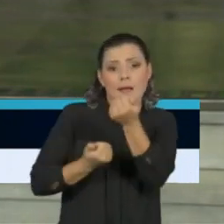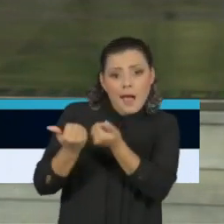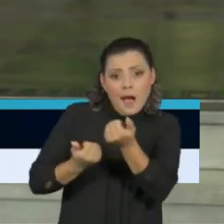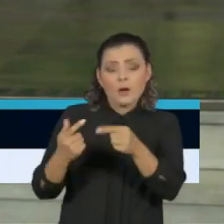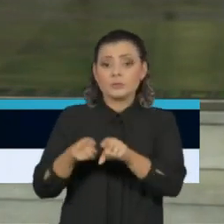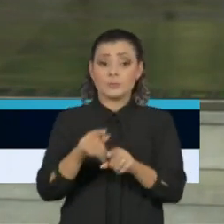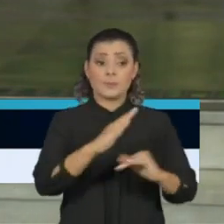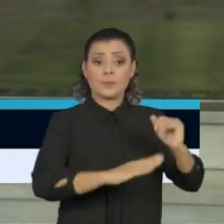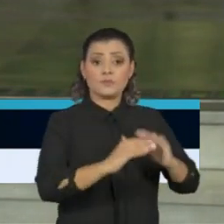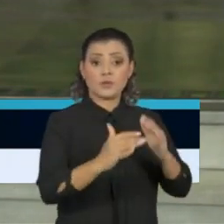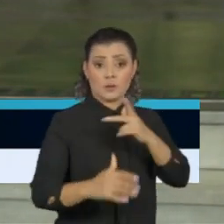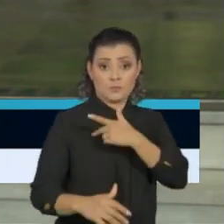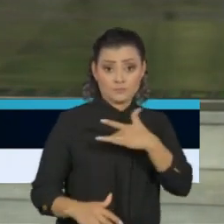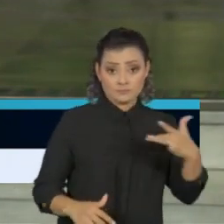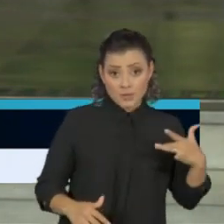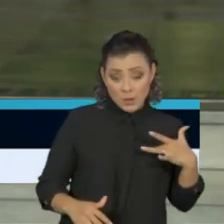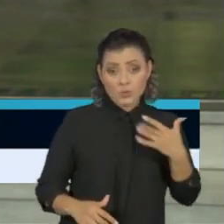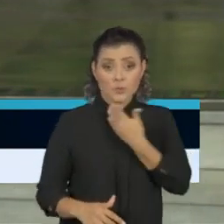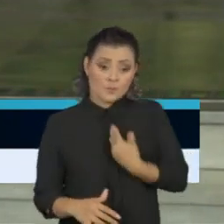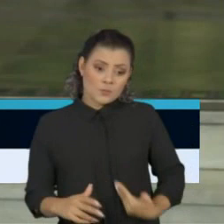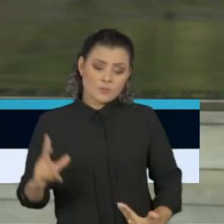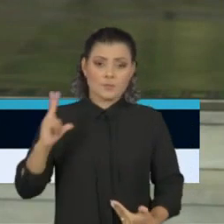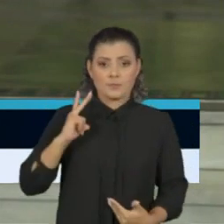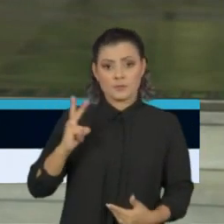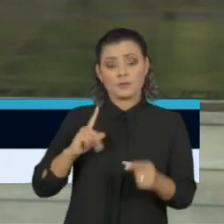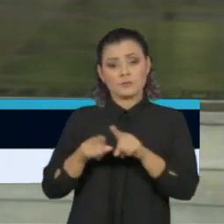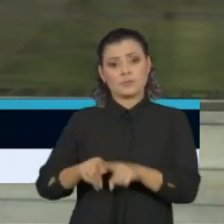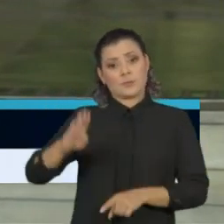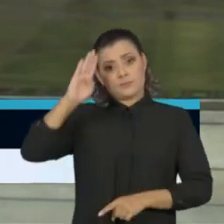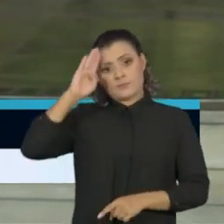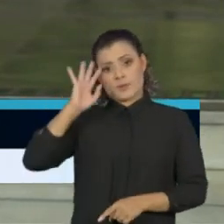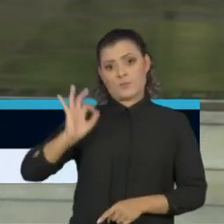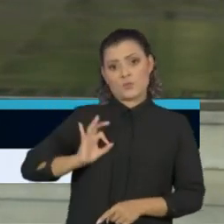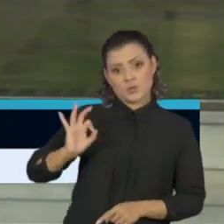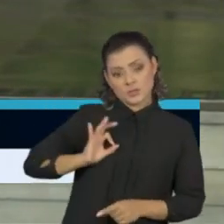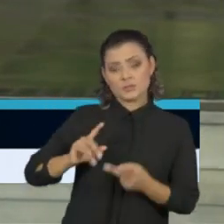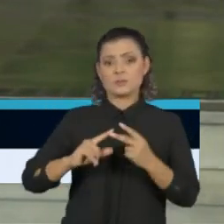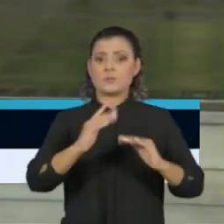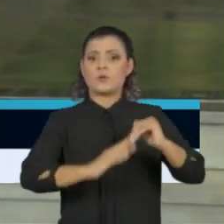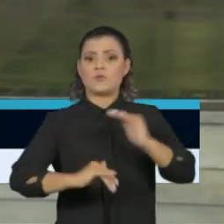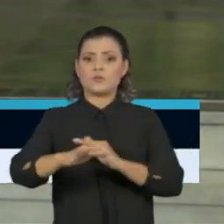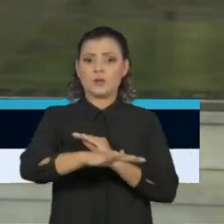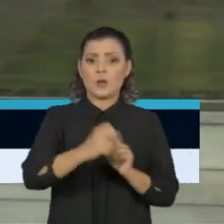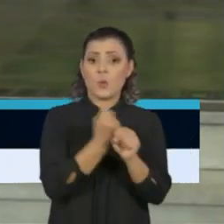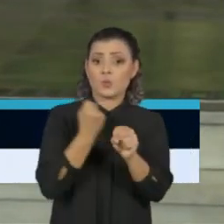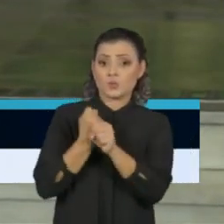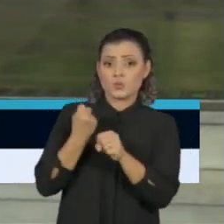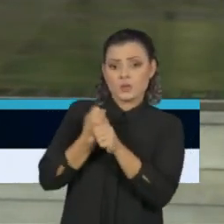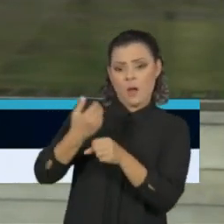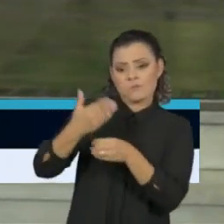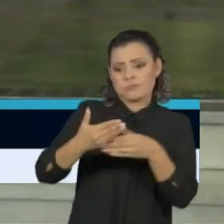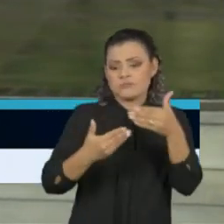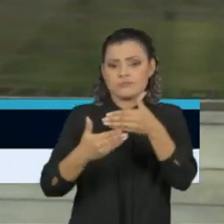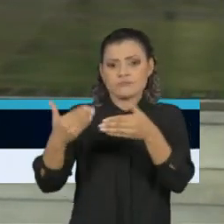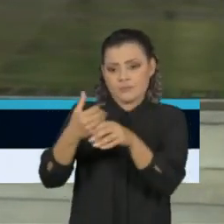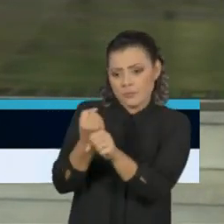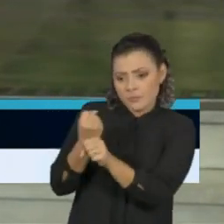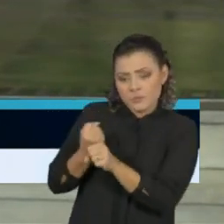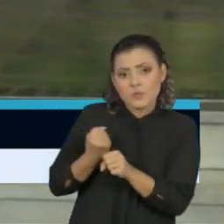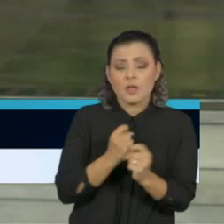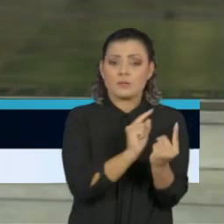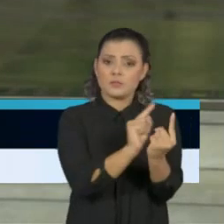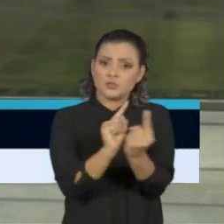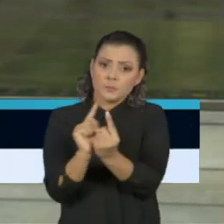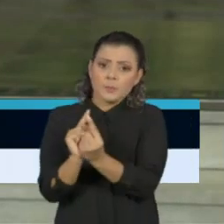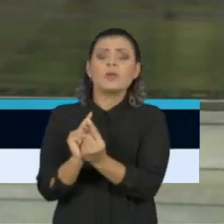saúde pública e privada, os profissionais da Polícia Militar, Polícia Civil, os profissionais da Construção Civil e de Assistência, os